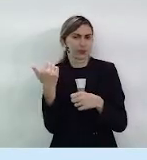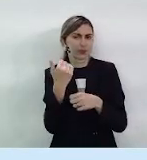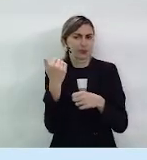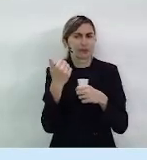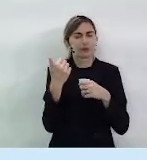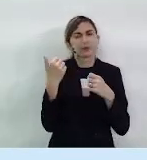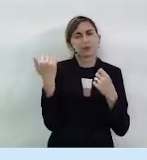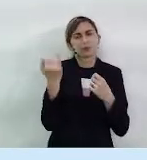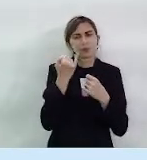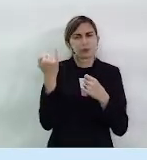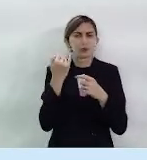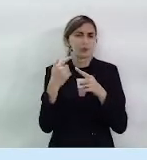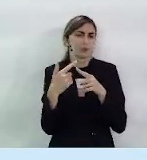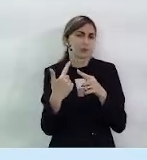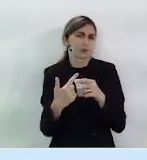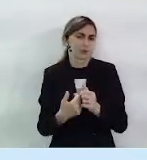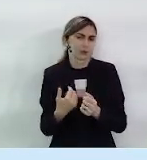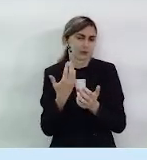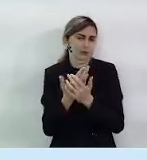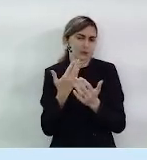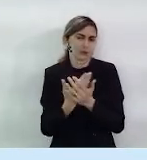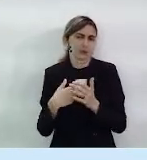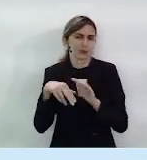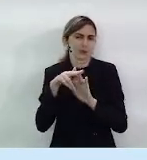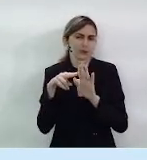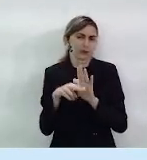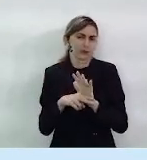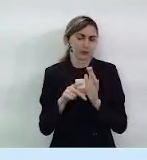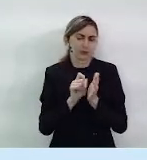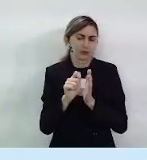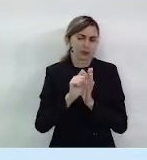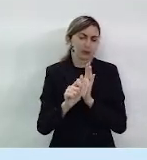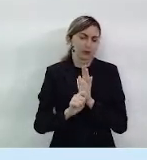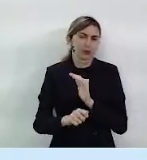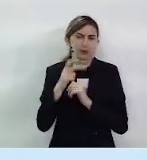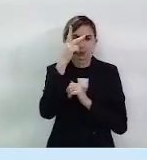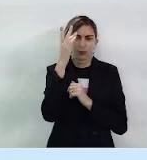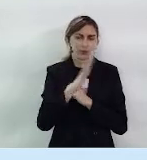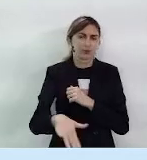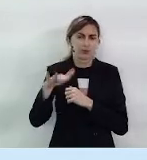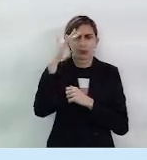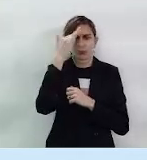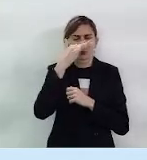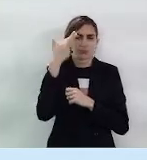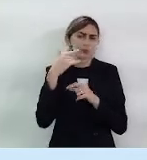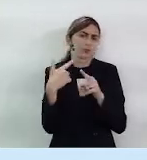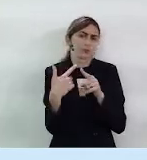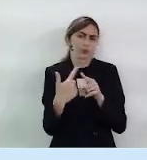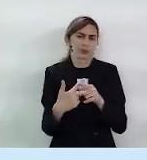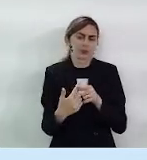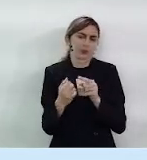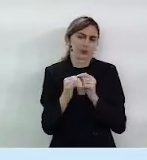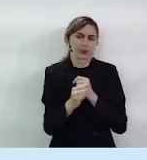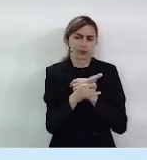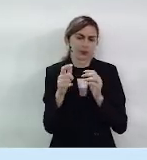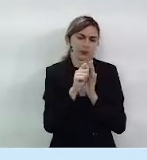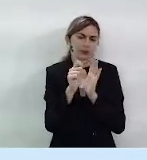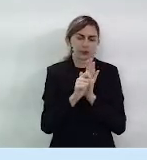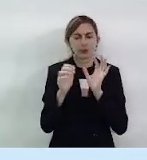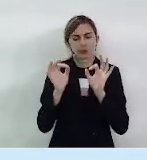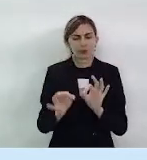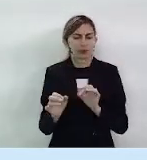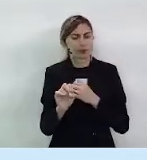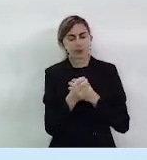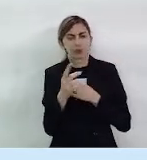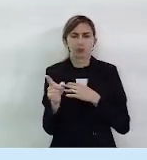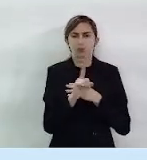gente estudar a norma ortográfica? Afinal de contas, se eu escrever e as pessoas compreenderem, pouco importa se está escrito corretamente ou